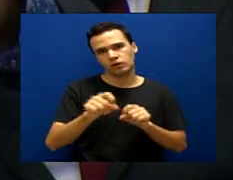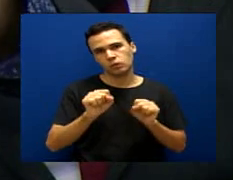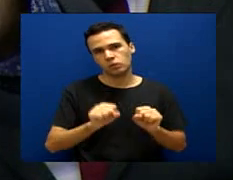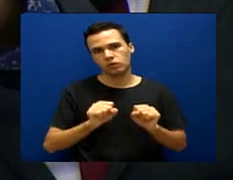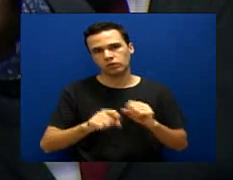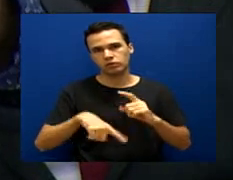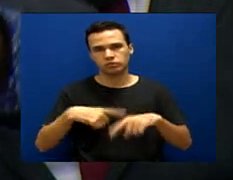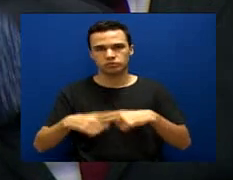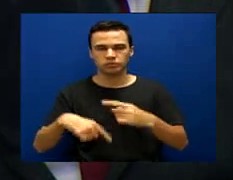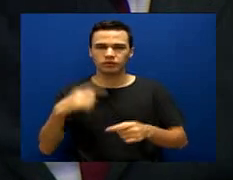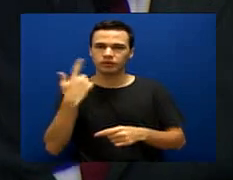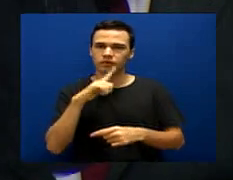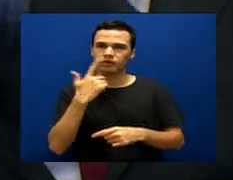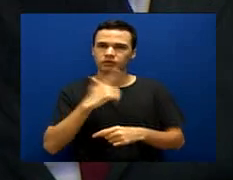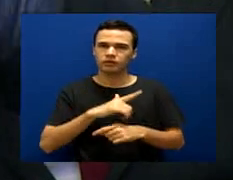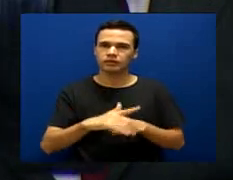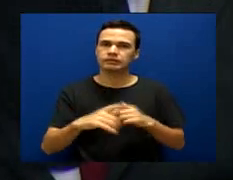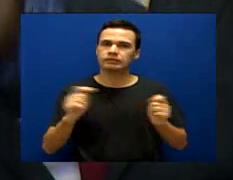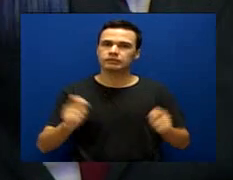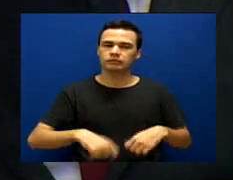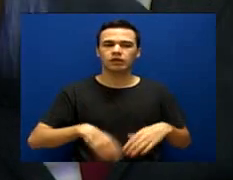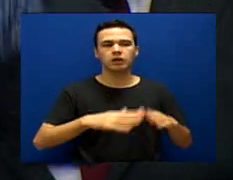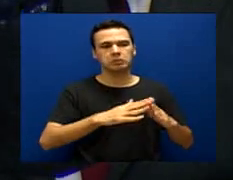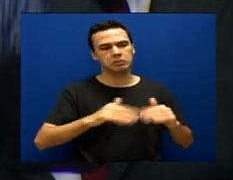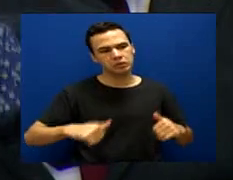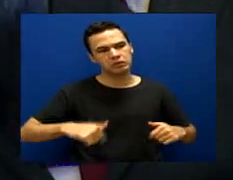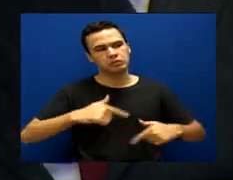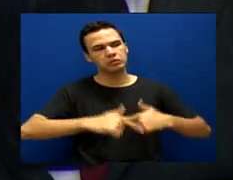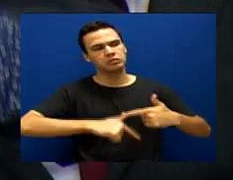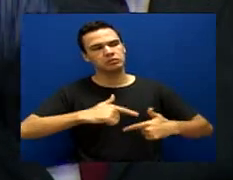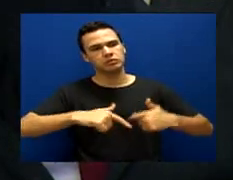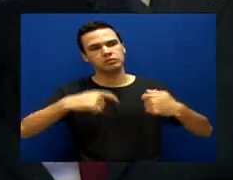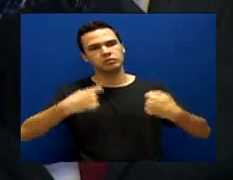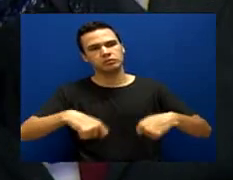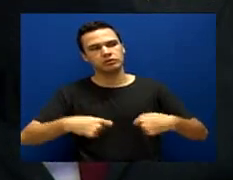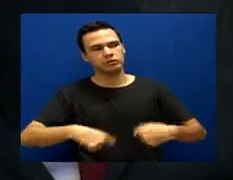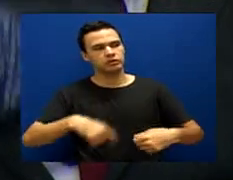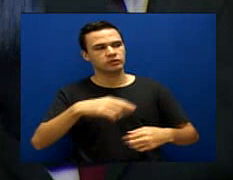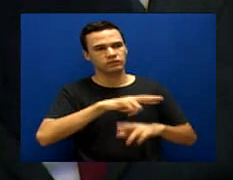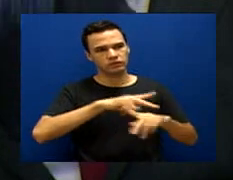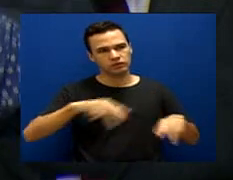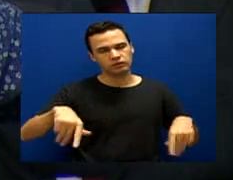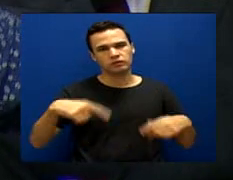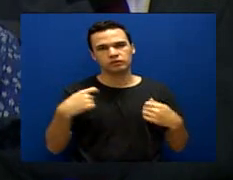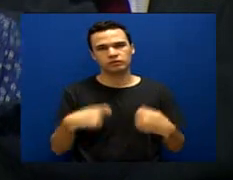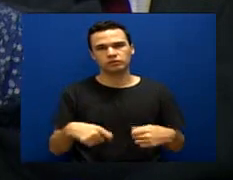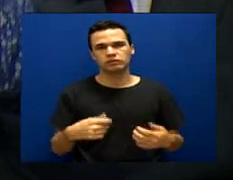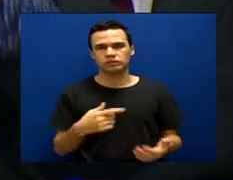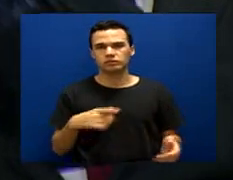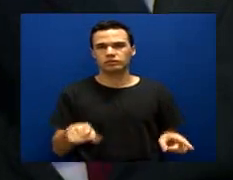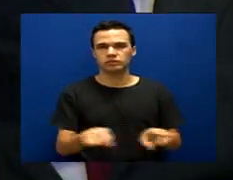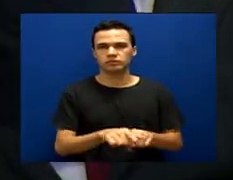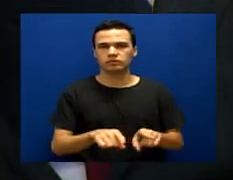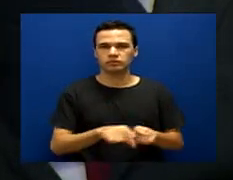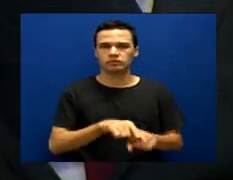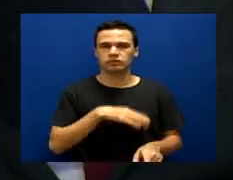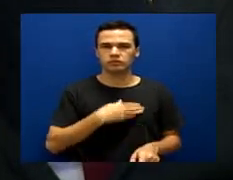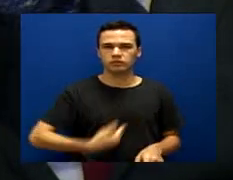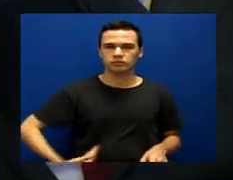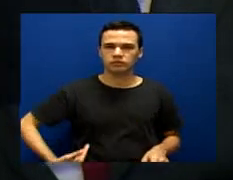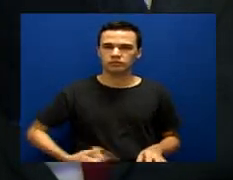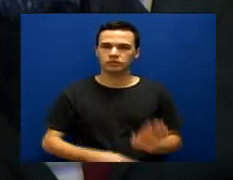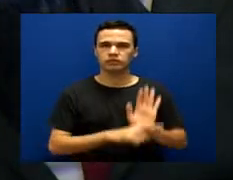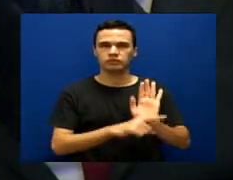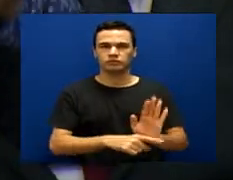consegue colocar isso nessa documentação para cobrar como ação efetiva, ações efetivas por parte do poder público, mas daí